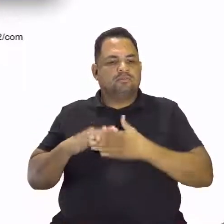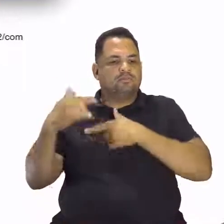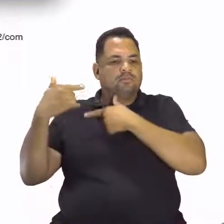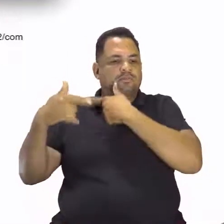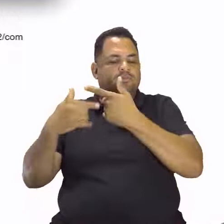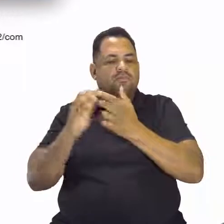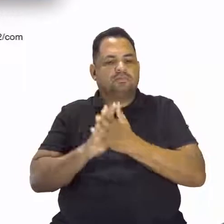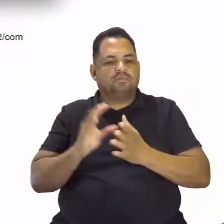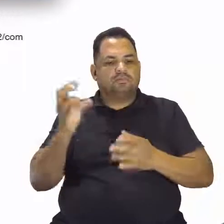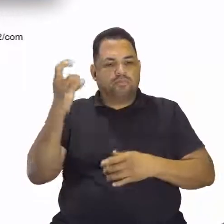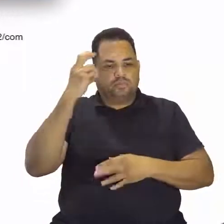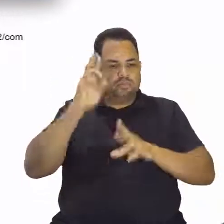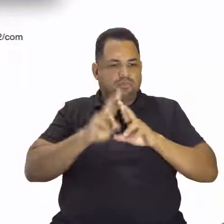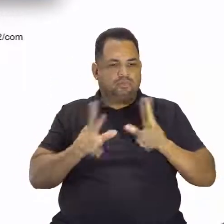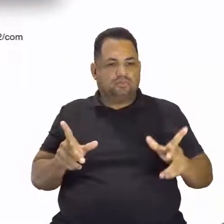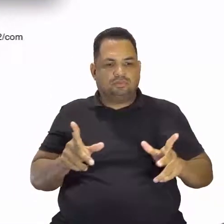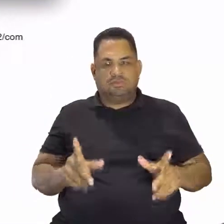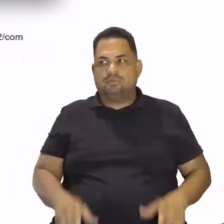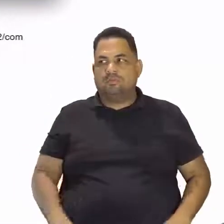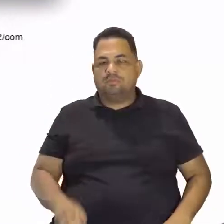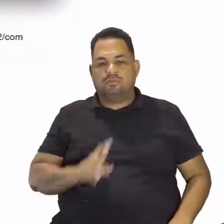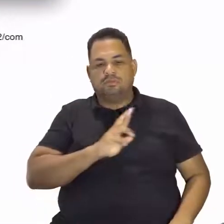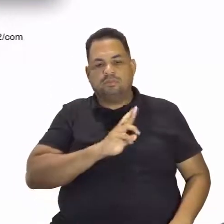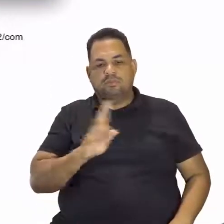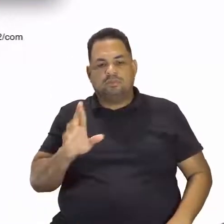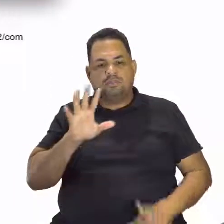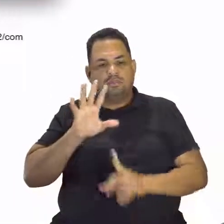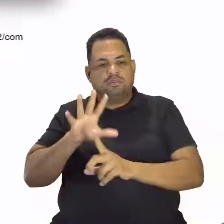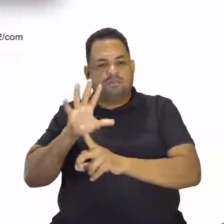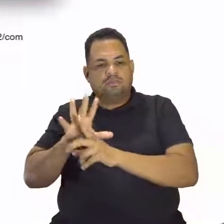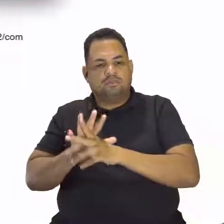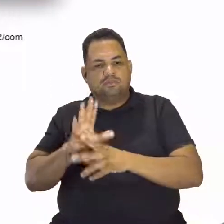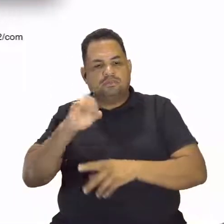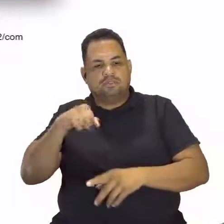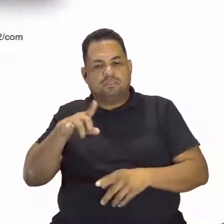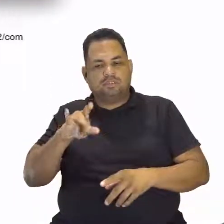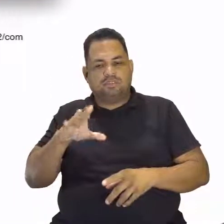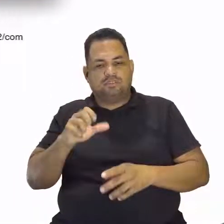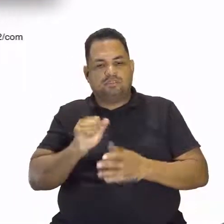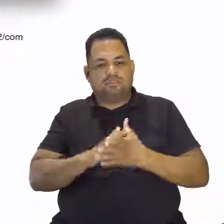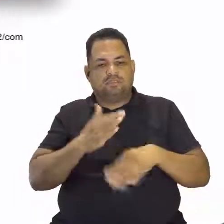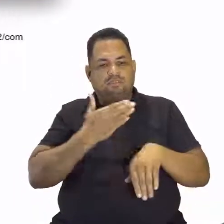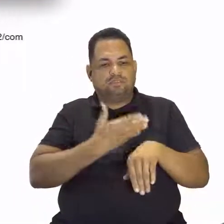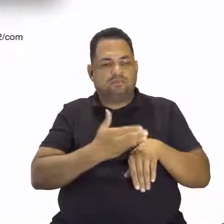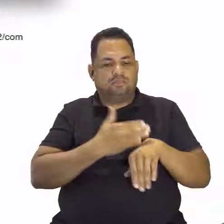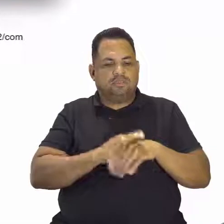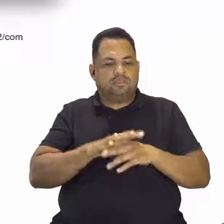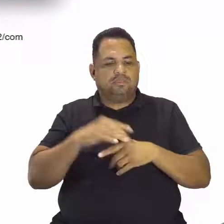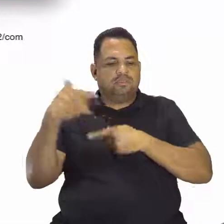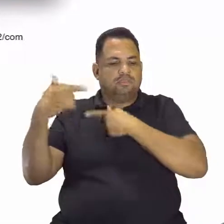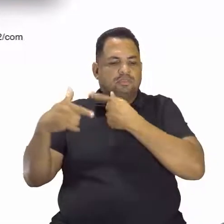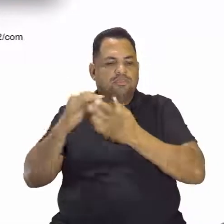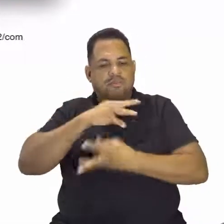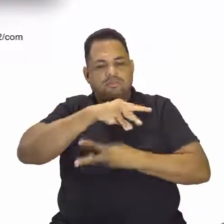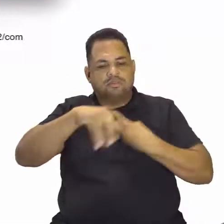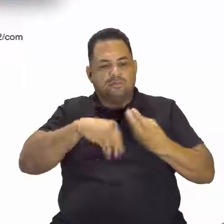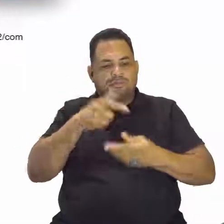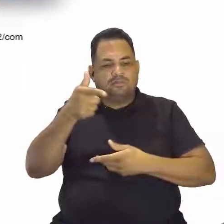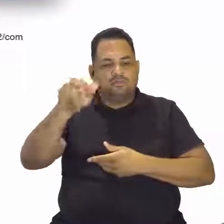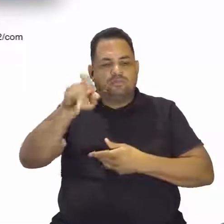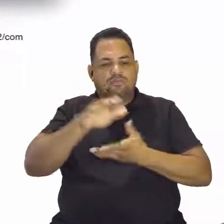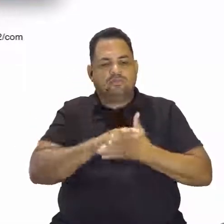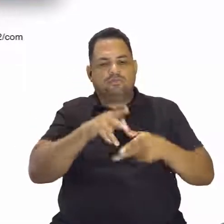diferenciadas, religiosidade e influências sincréticas, práticas tradicionais, miscigenação com outras populações.